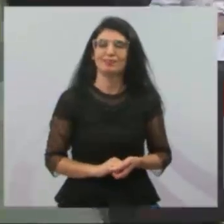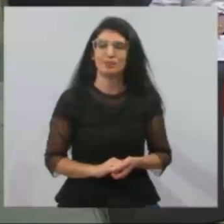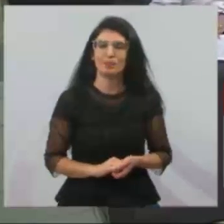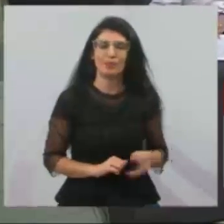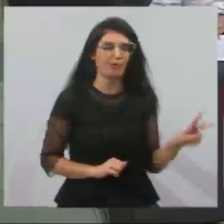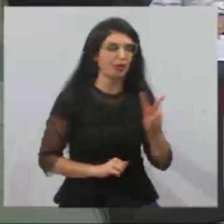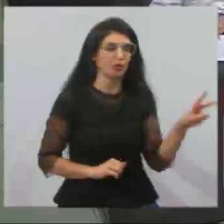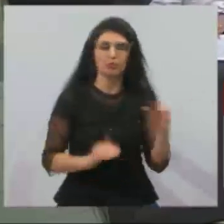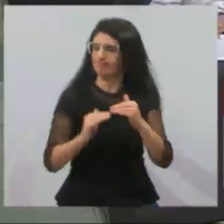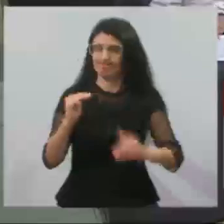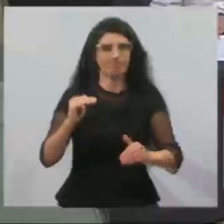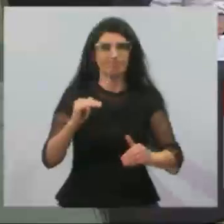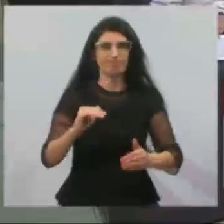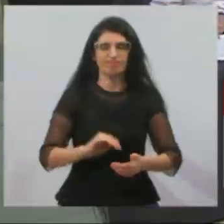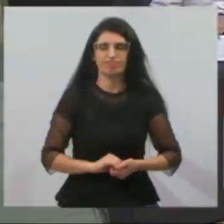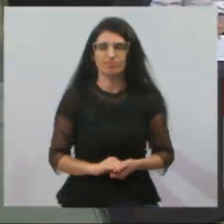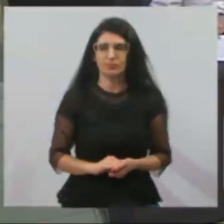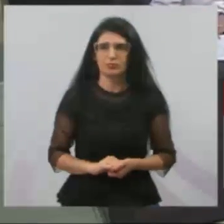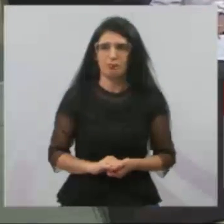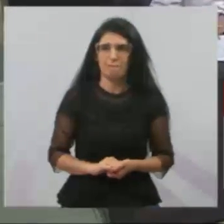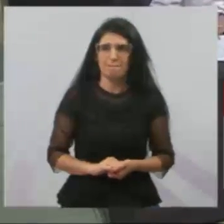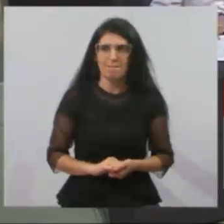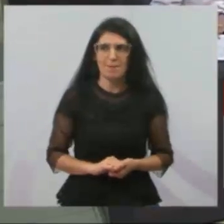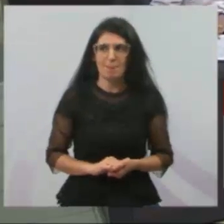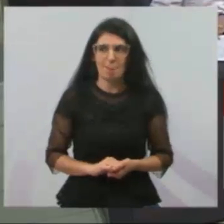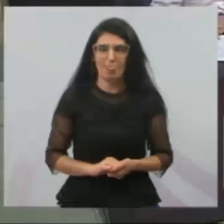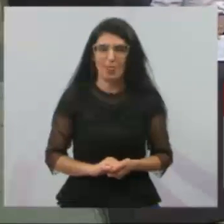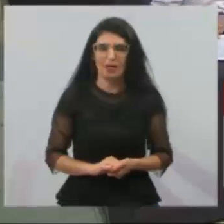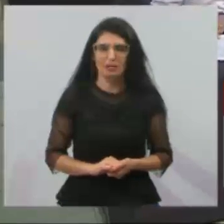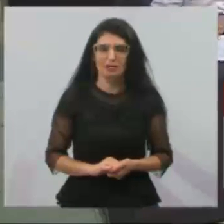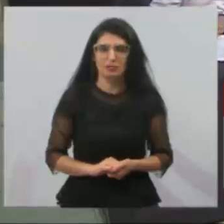Essa lista não tá... Essa lista não está errada?